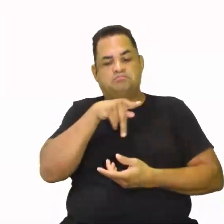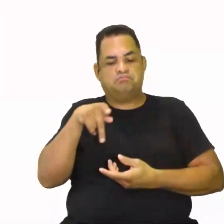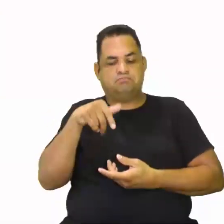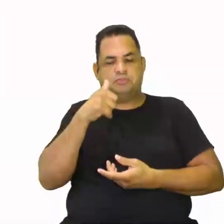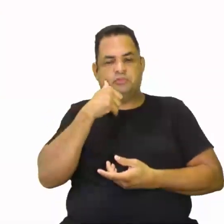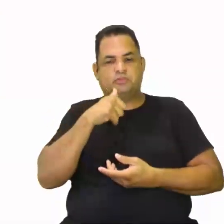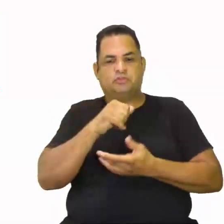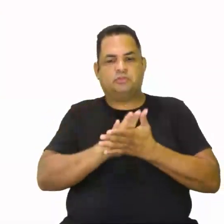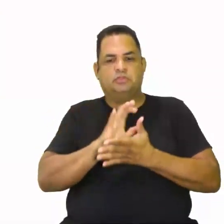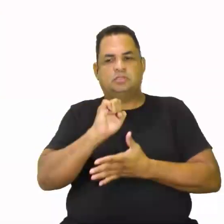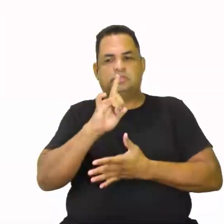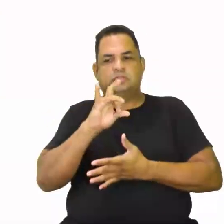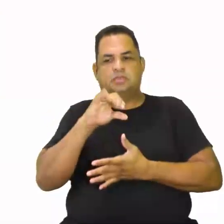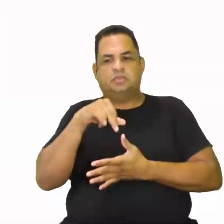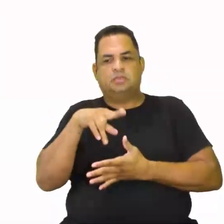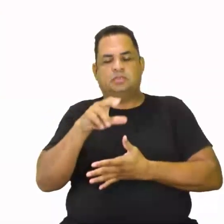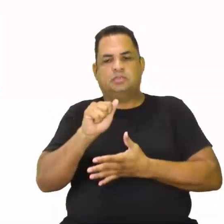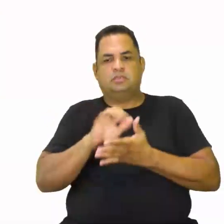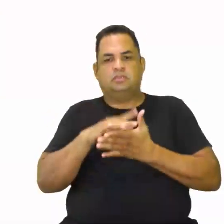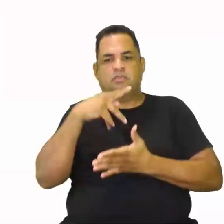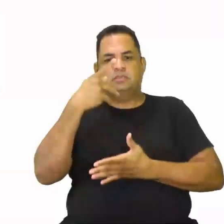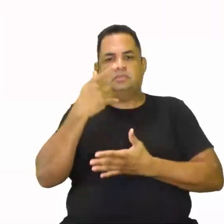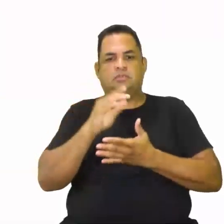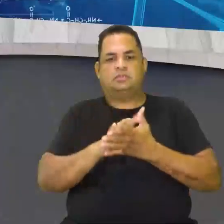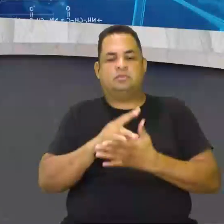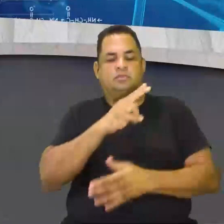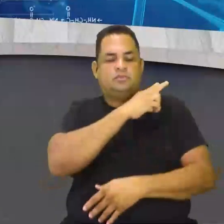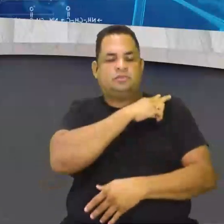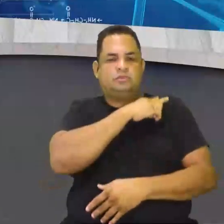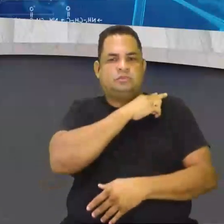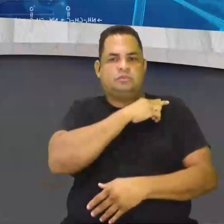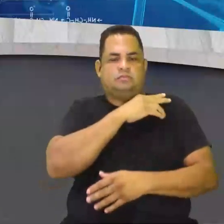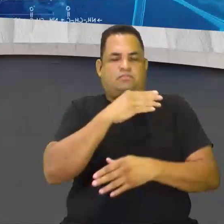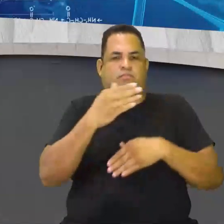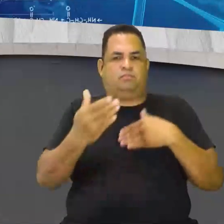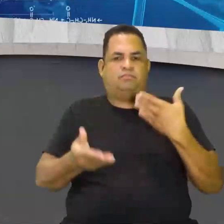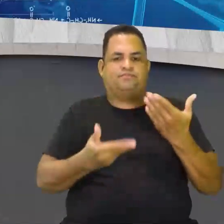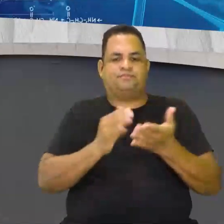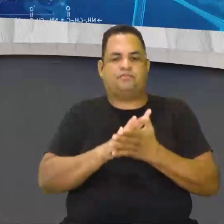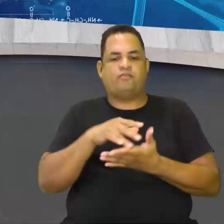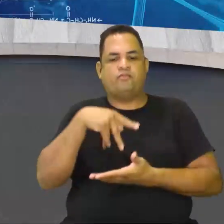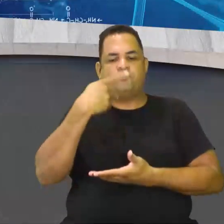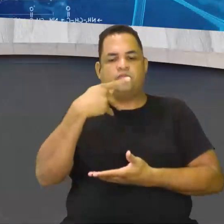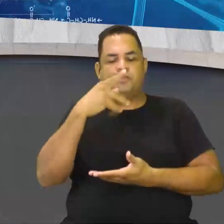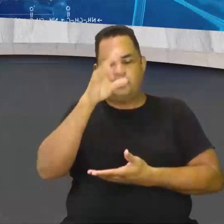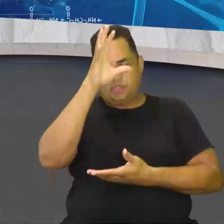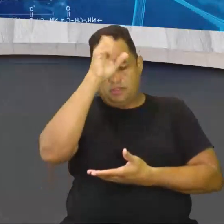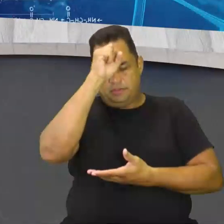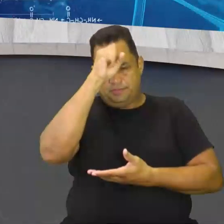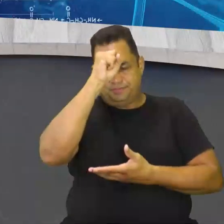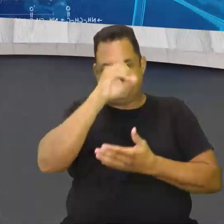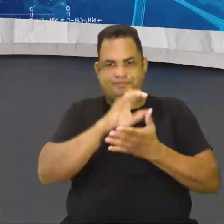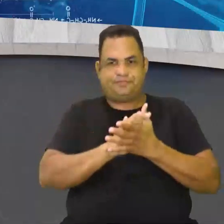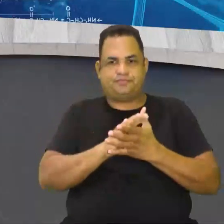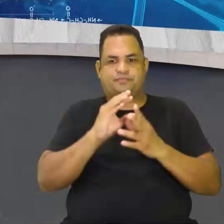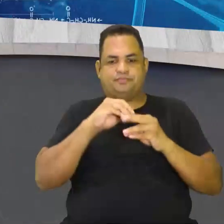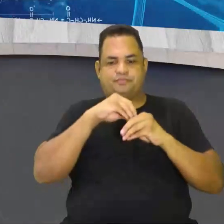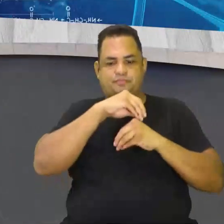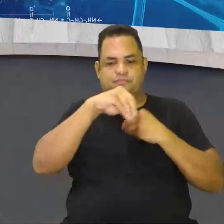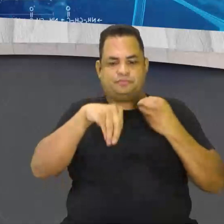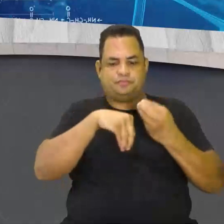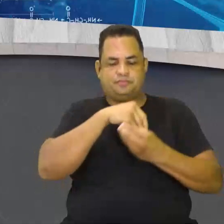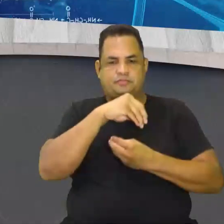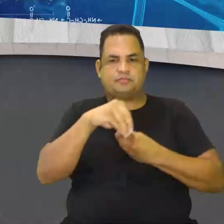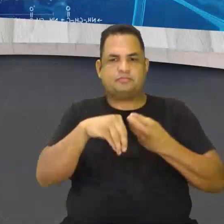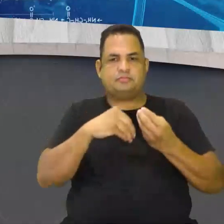pouco tempo, lá no segundo ano nós vamos aprender sobre solução, que são misturas homogêneas.